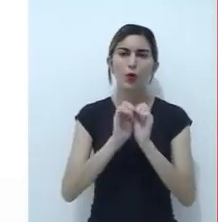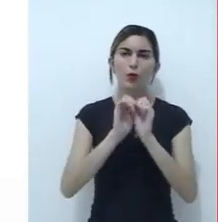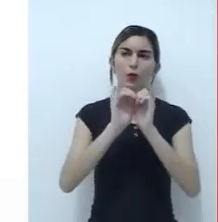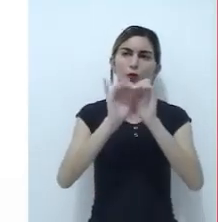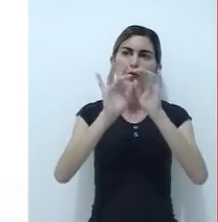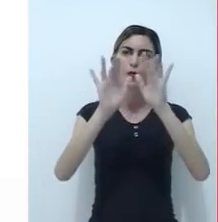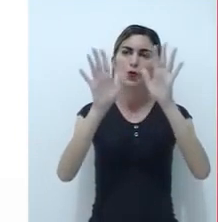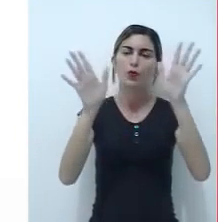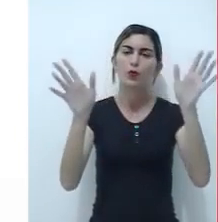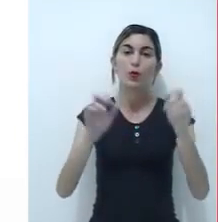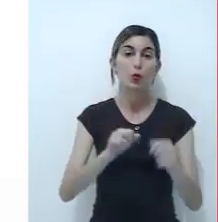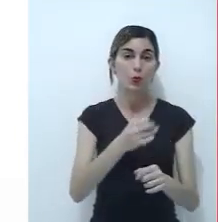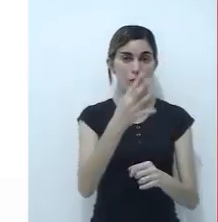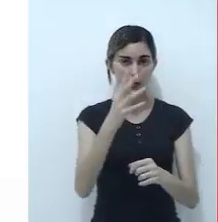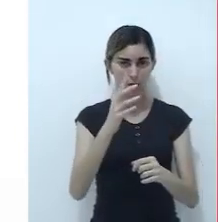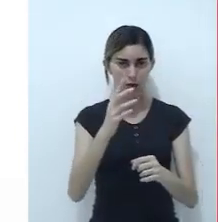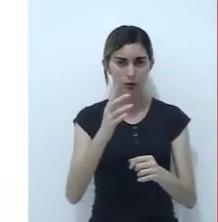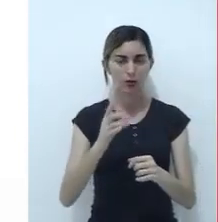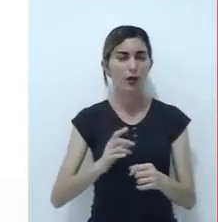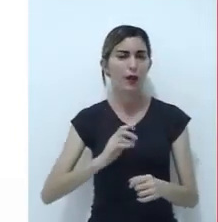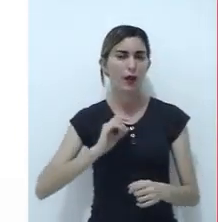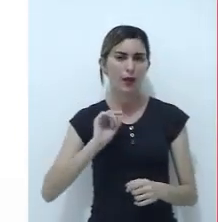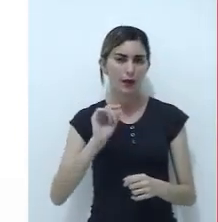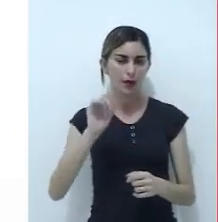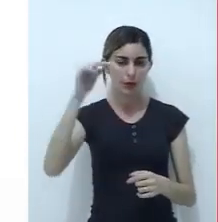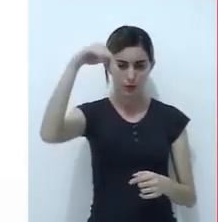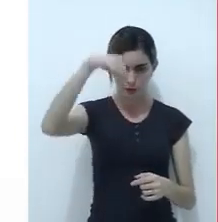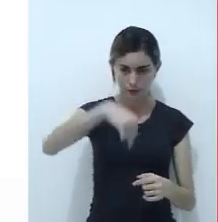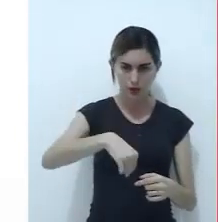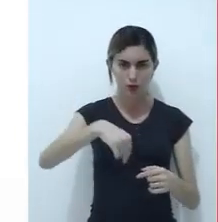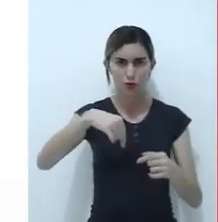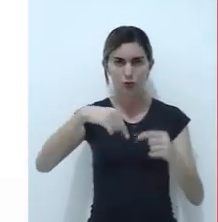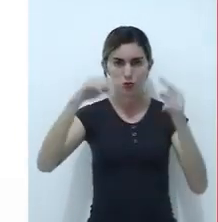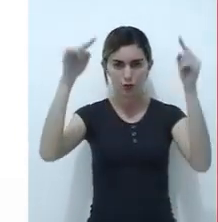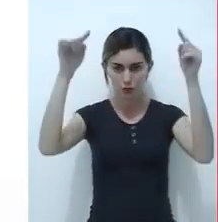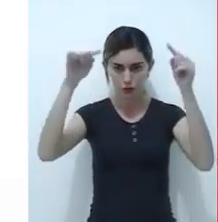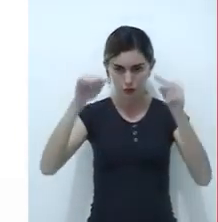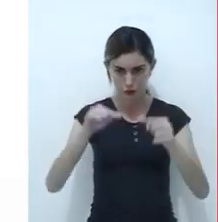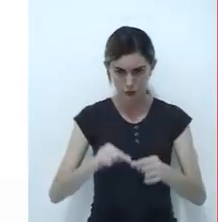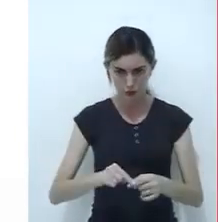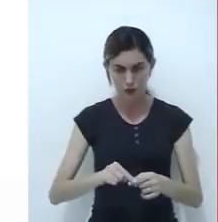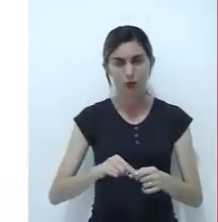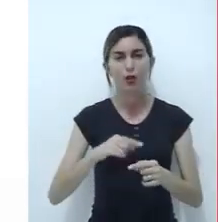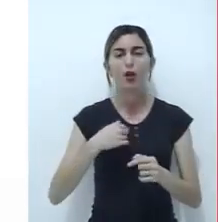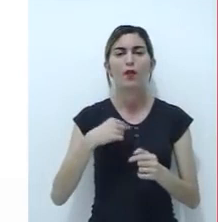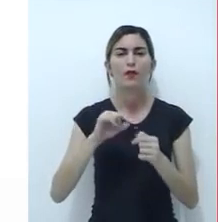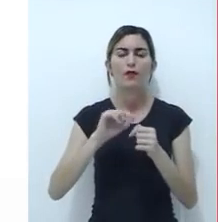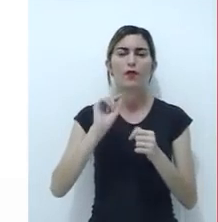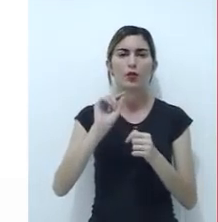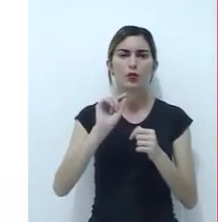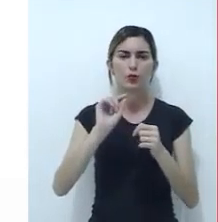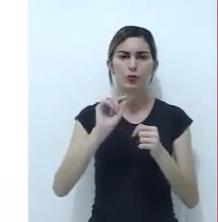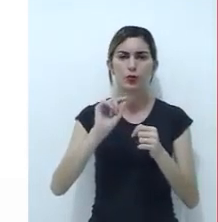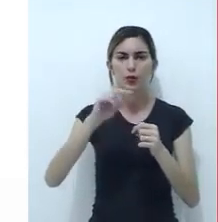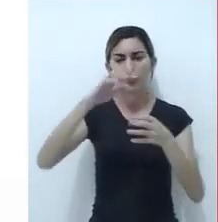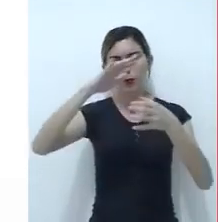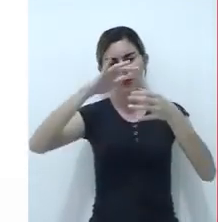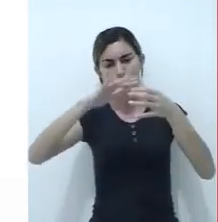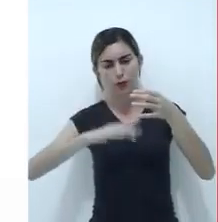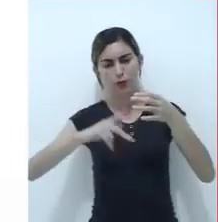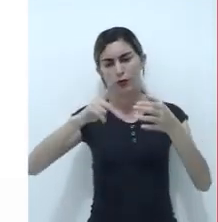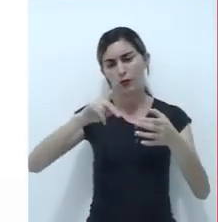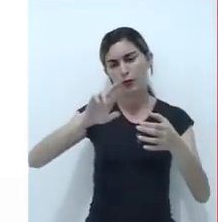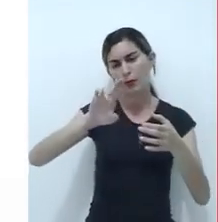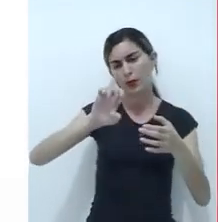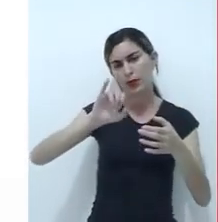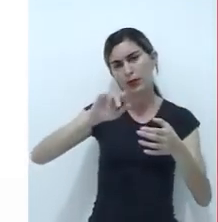gás. Quando a seta ela está voltada para baixo, existe ali uma formação de